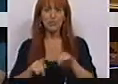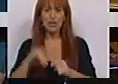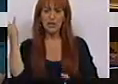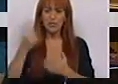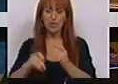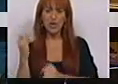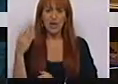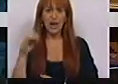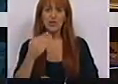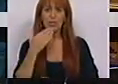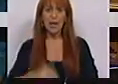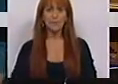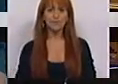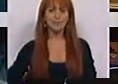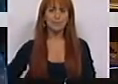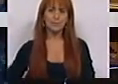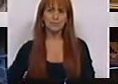Impostos e de IRS. Muito obrigada.